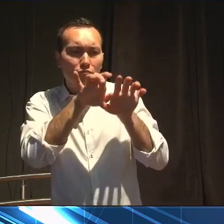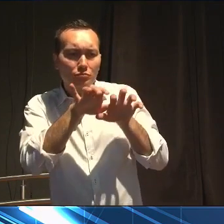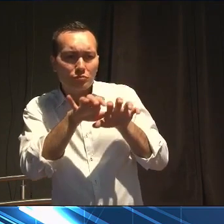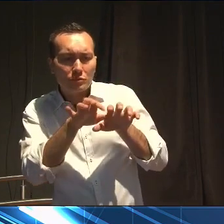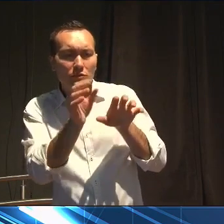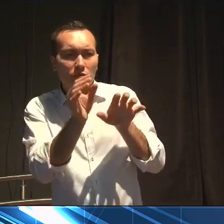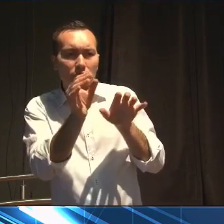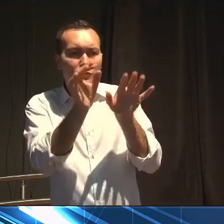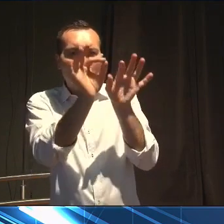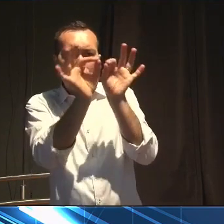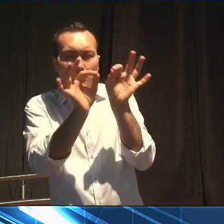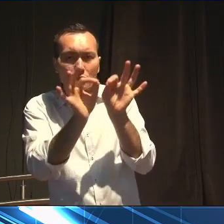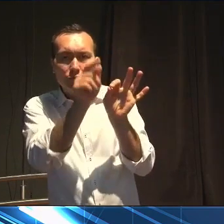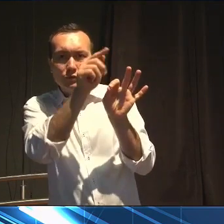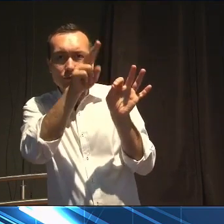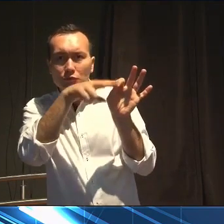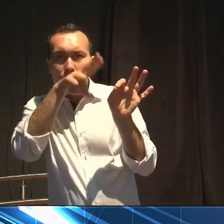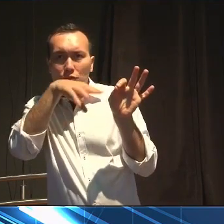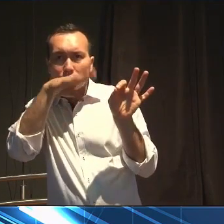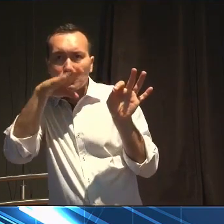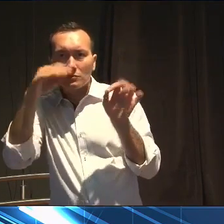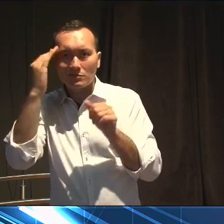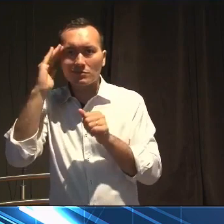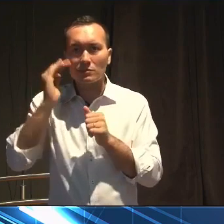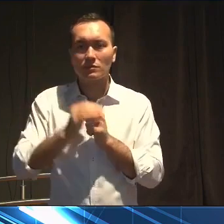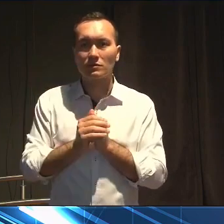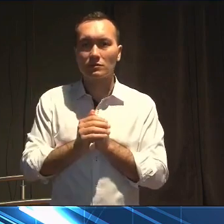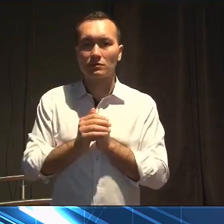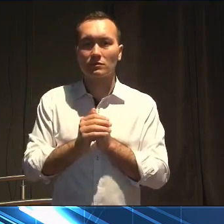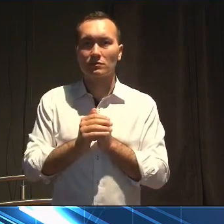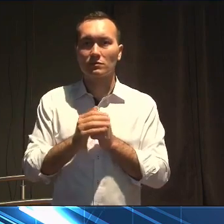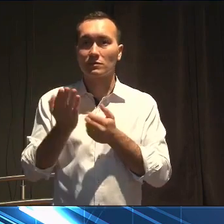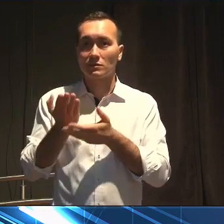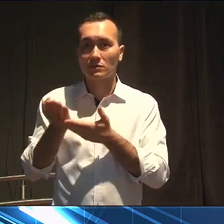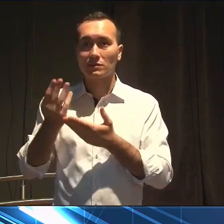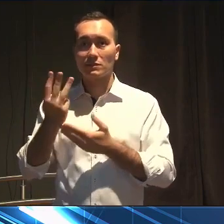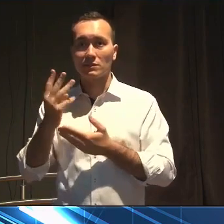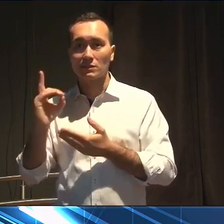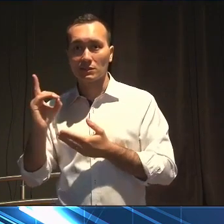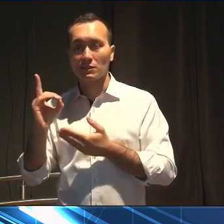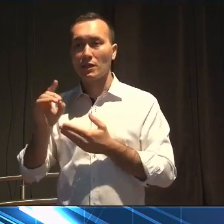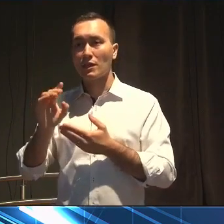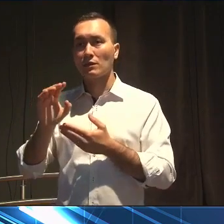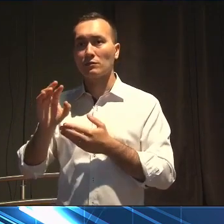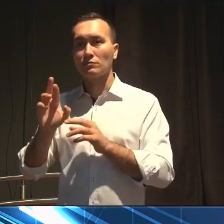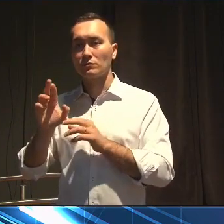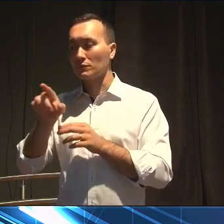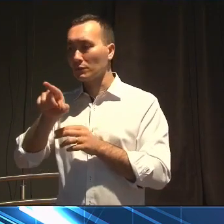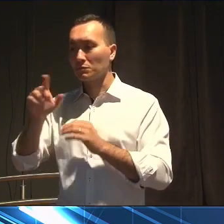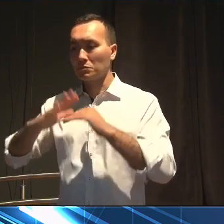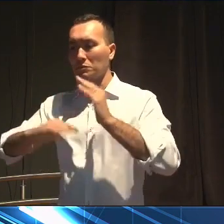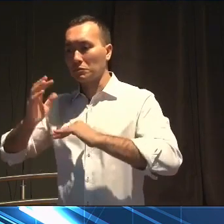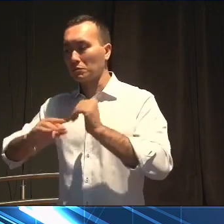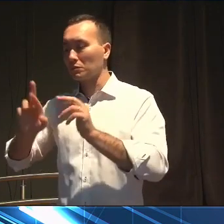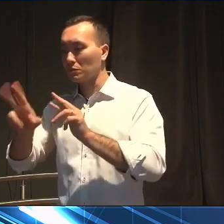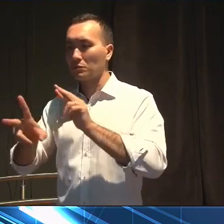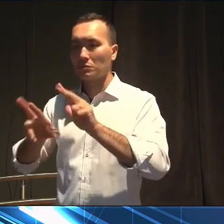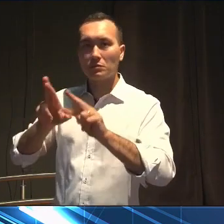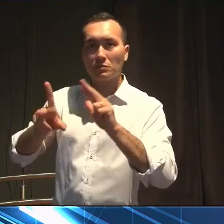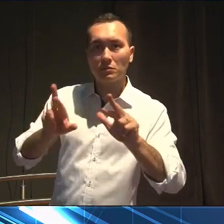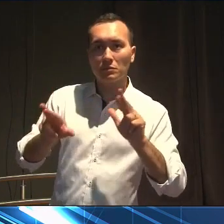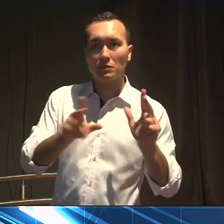coisa necessária para criar uma experiência 3D. O que significa que cada um vai usar uma aplicação diferente. E aí o que é que acaba